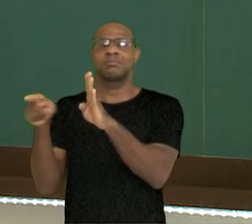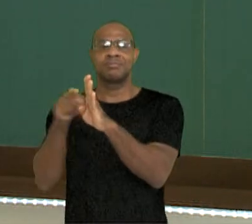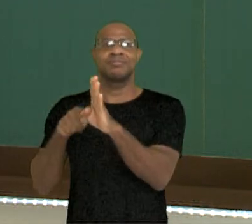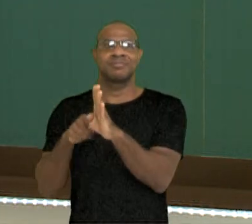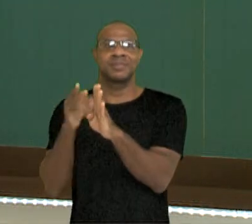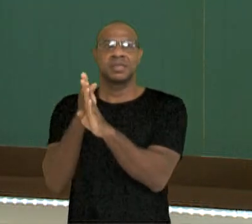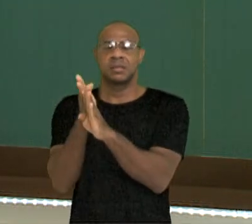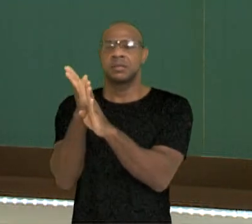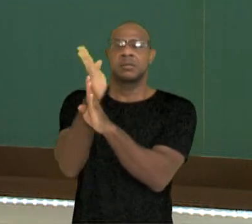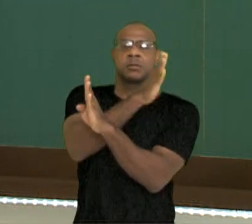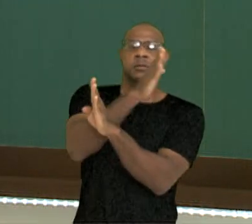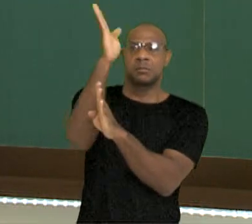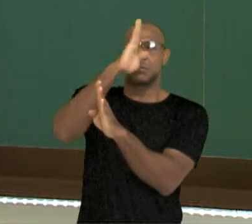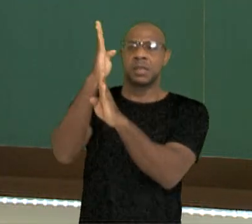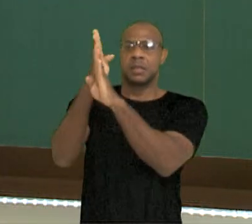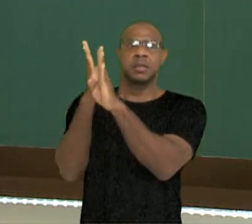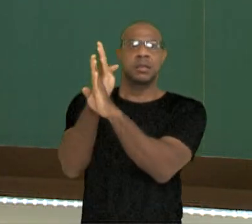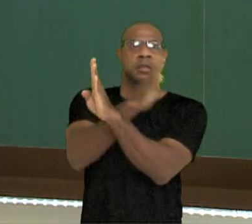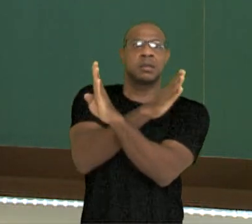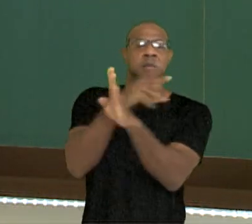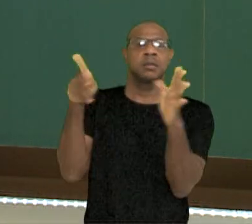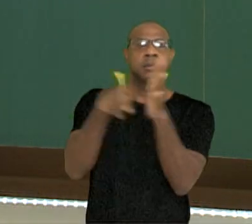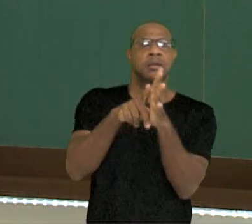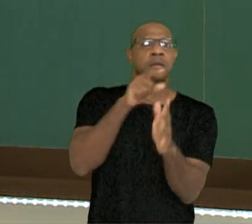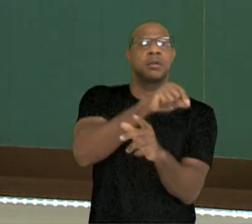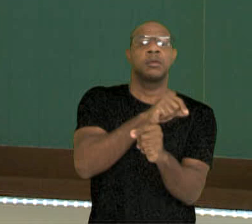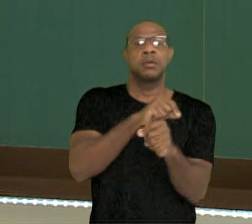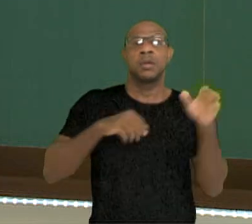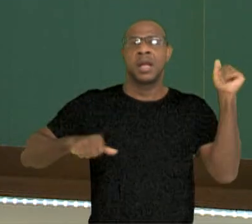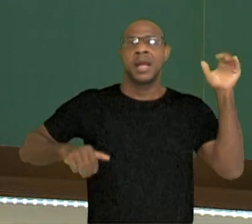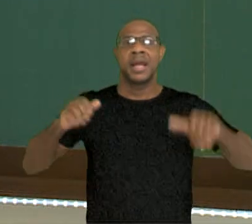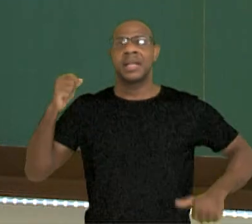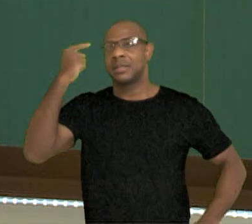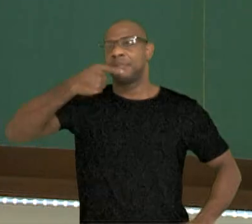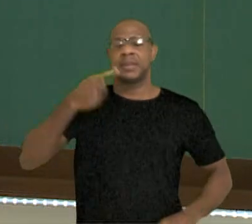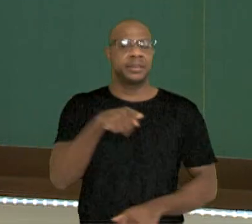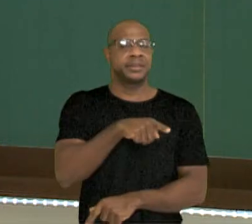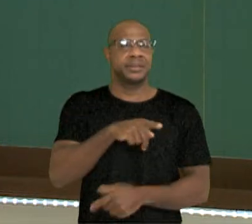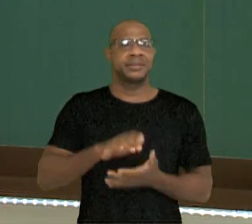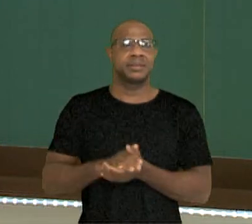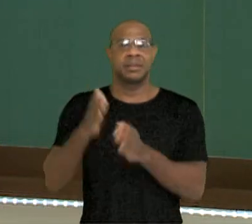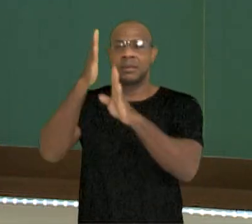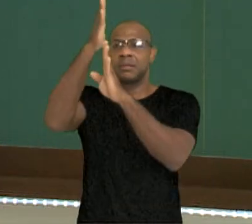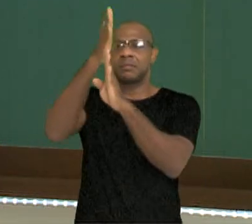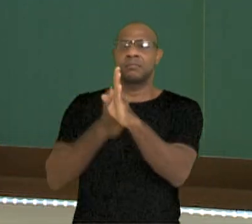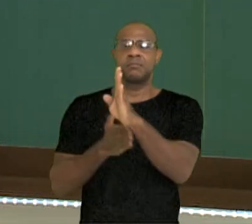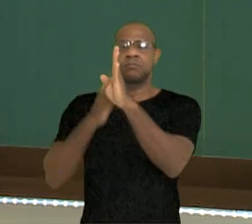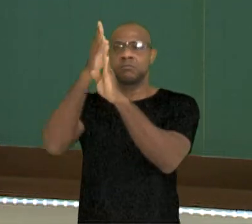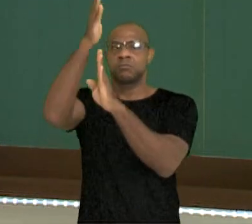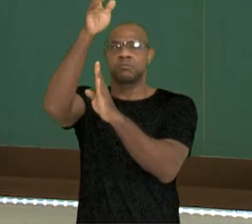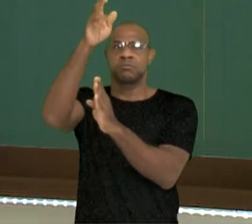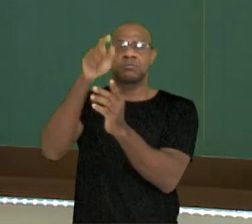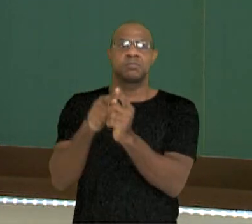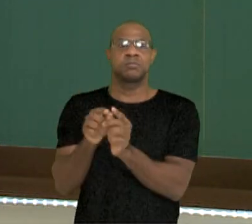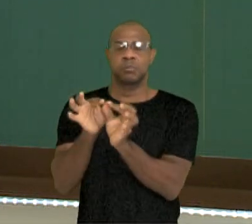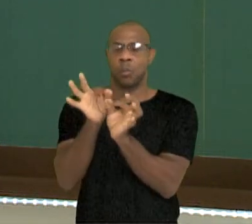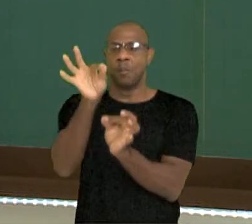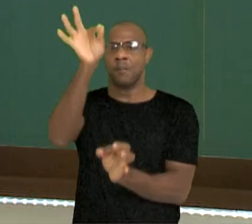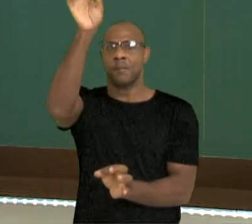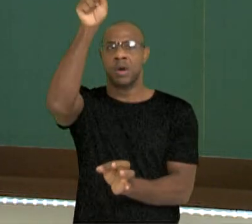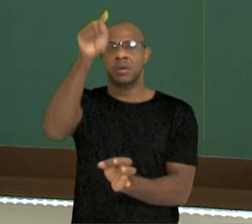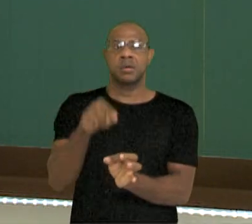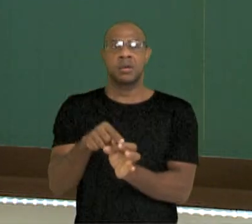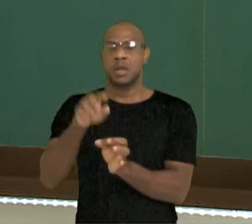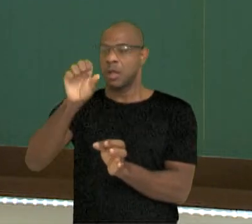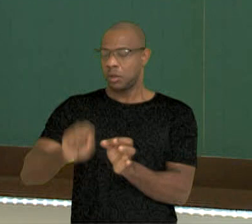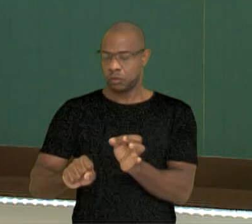dessas terras aqui pertenciam à Espanha. Então, se a gente pegar, por exemplo, aqui ó, a região sul do Brasil, olha só o